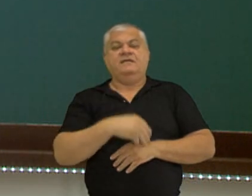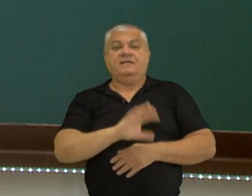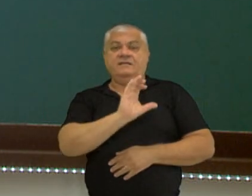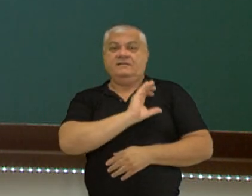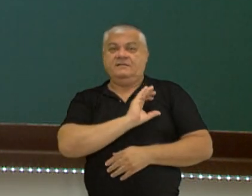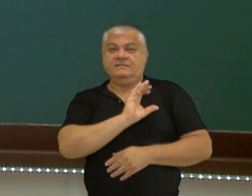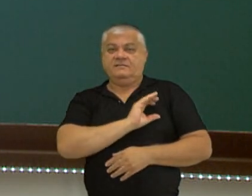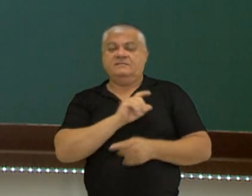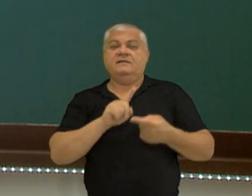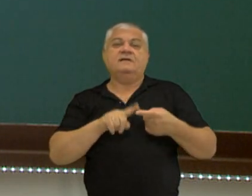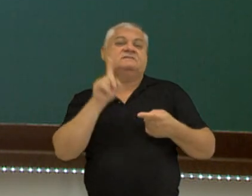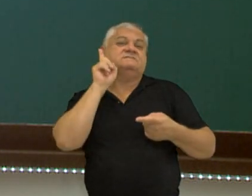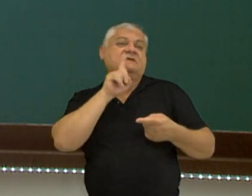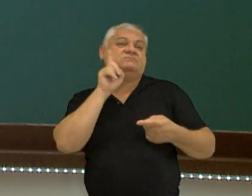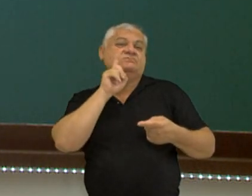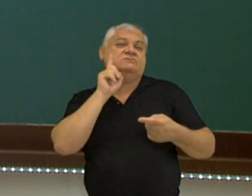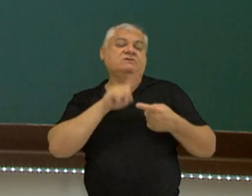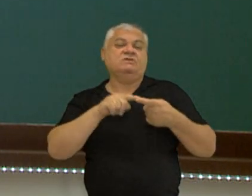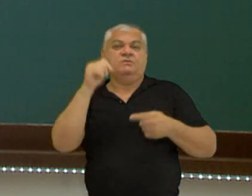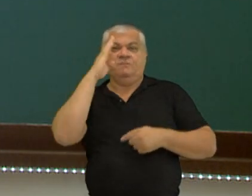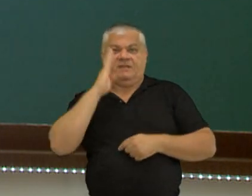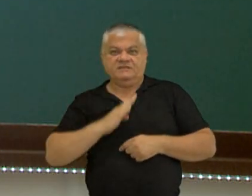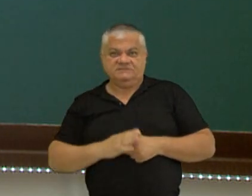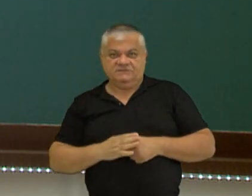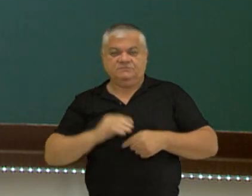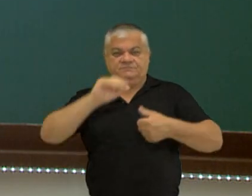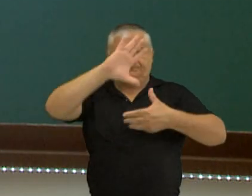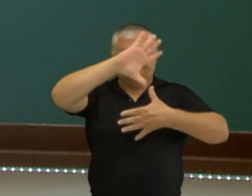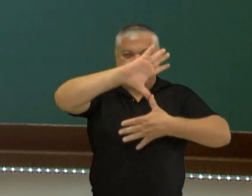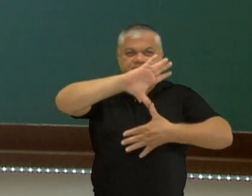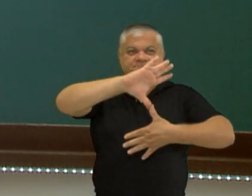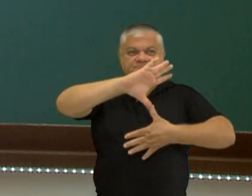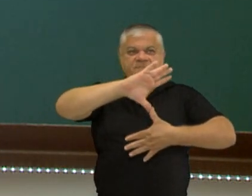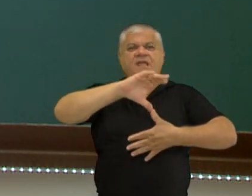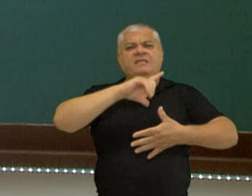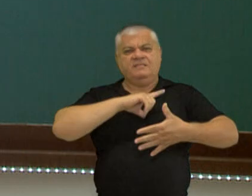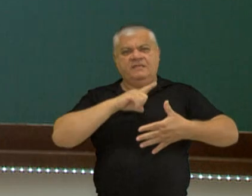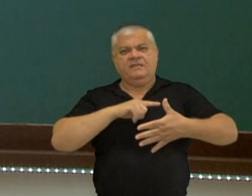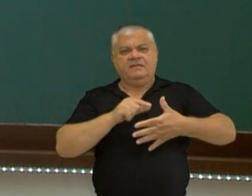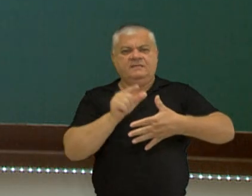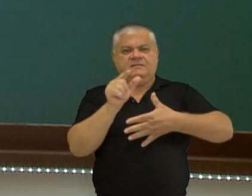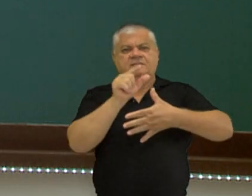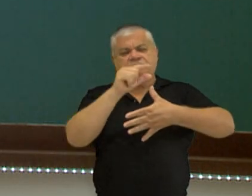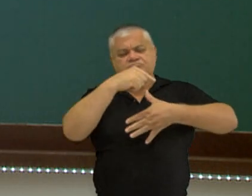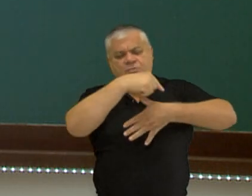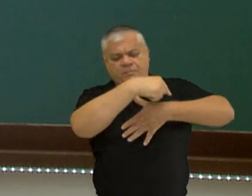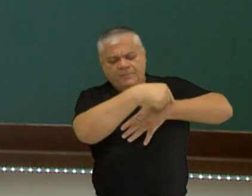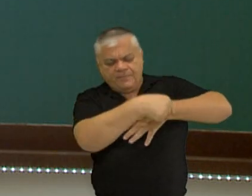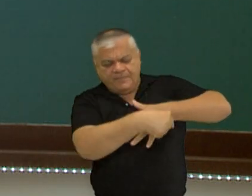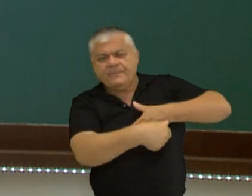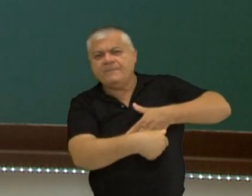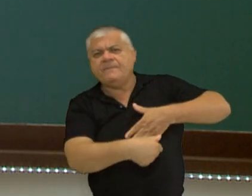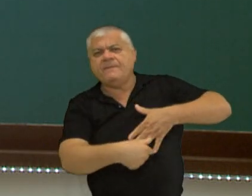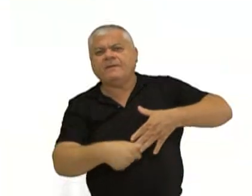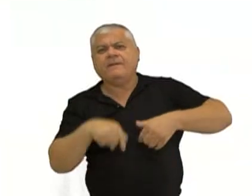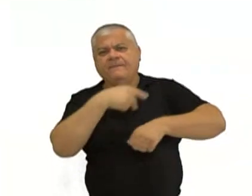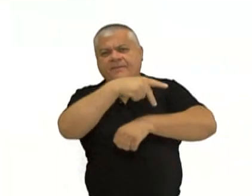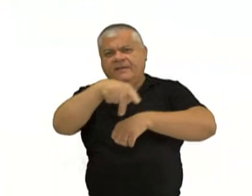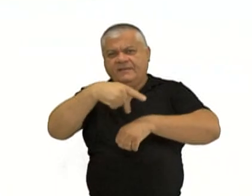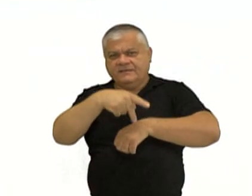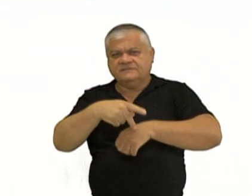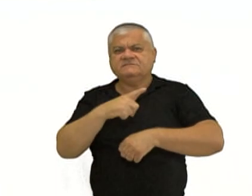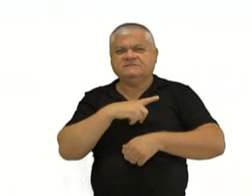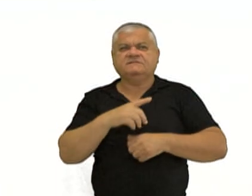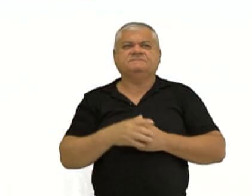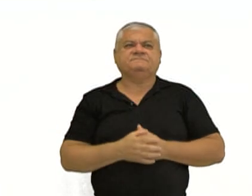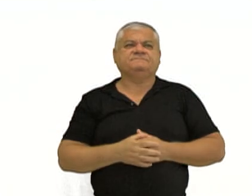Canadá, Estados Unidos e Brasil. E aí nós temos outros países presentes aqui no continente